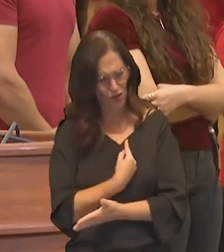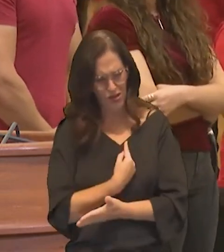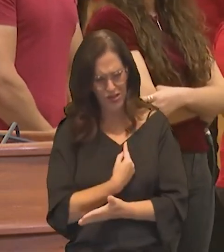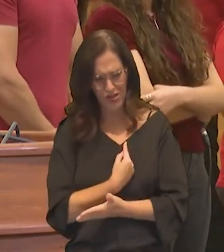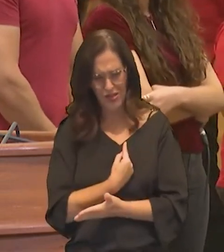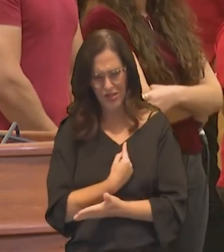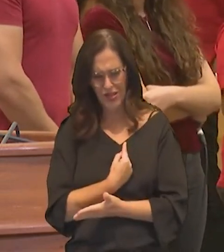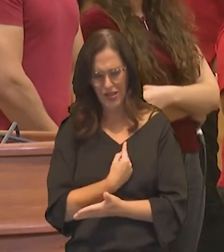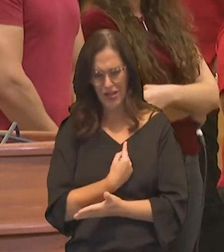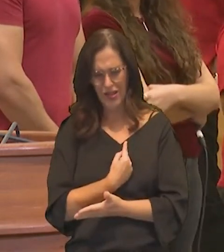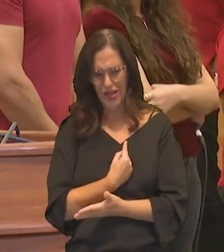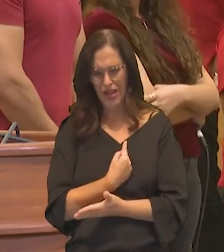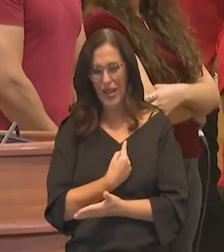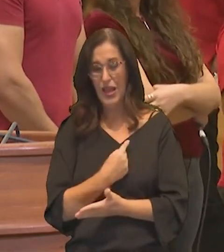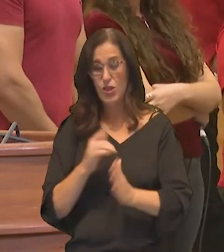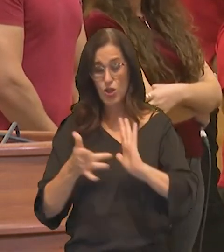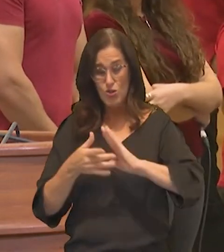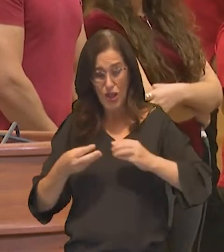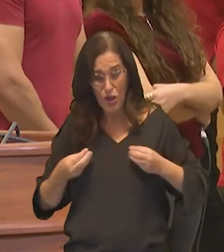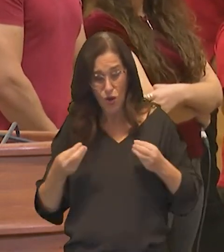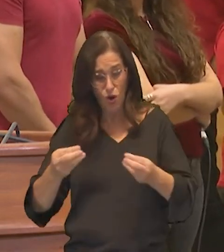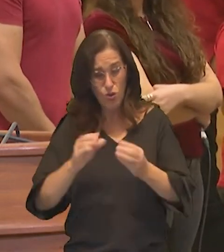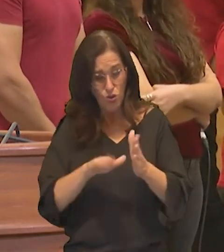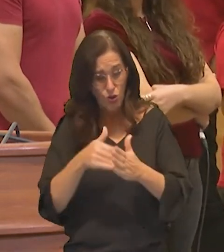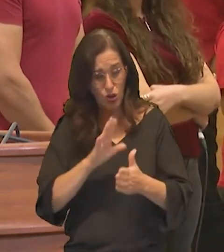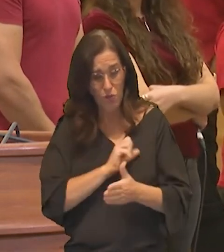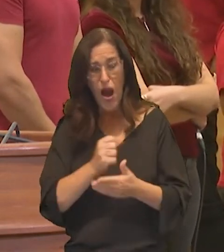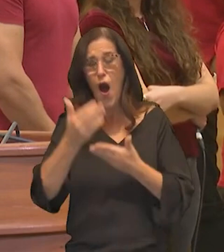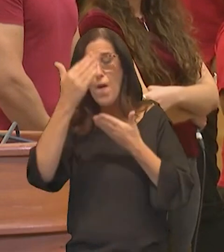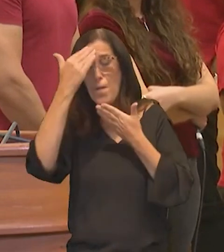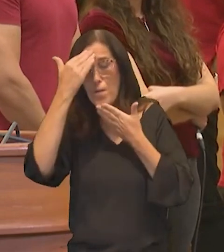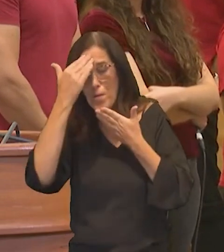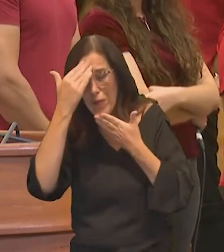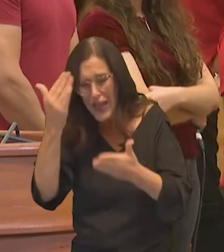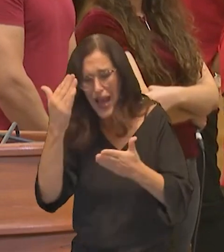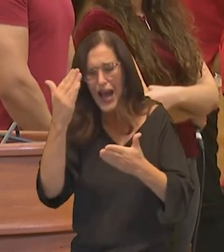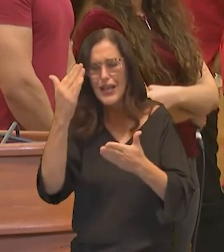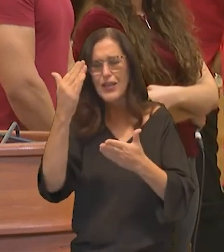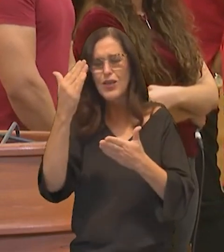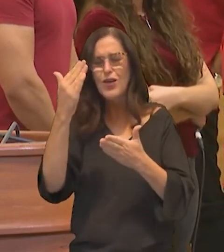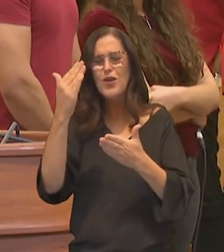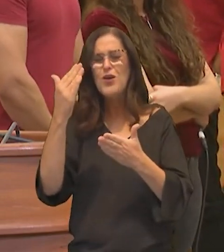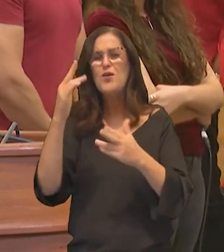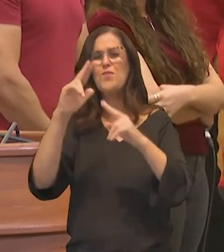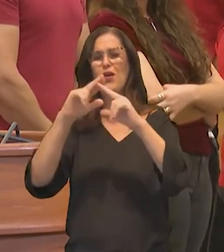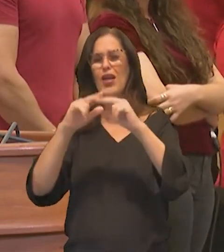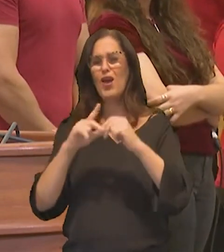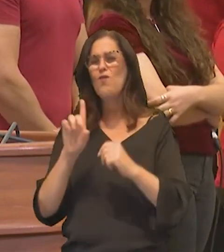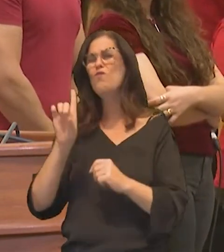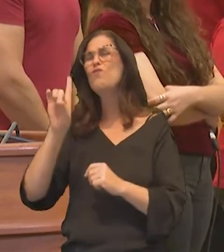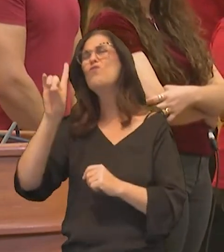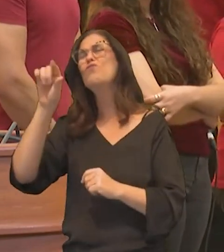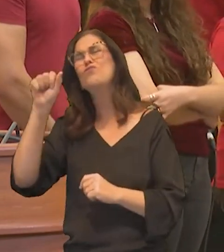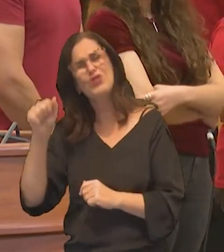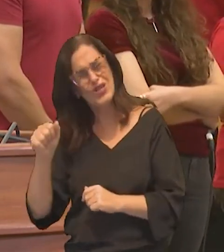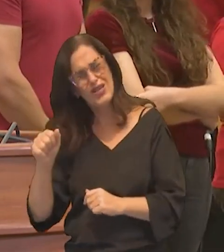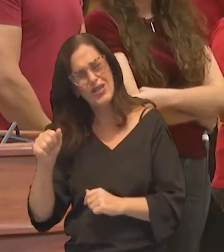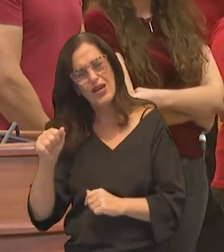entregou todo o seu amor por nós. Obrigado, Deus, porque um dia esse amor me alcançou, Pai, mesmo sem eu